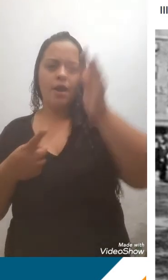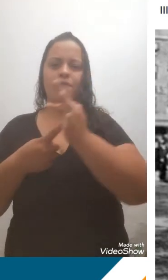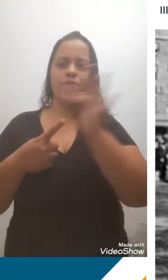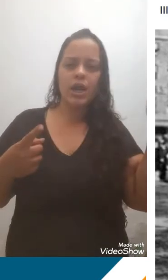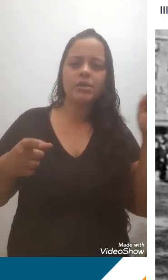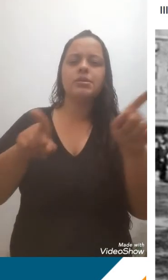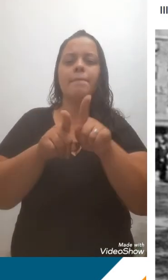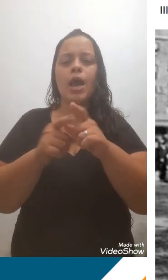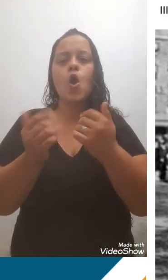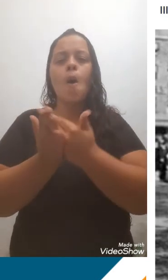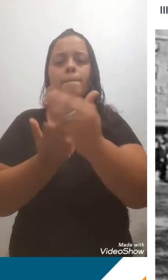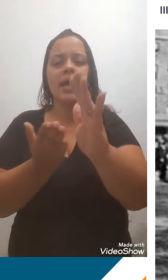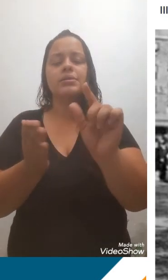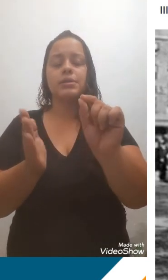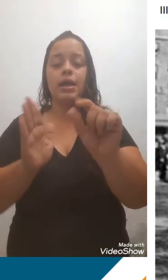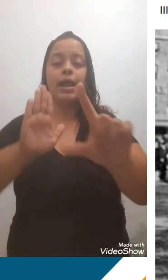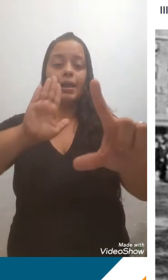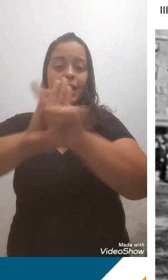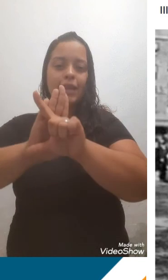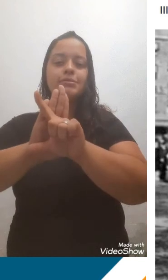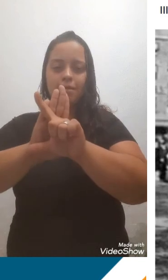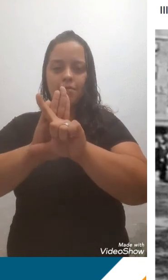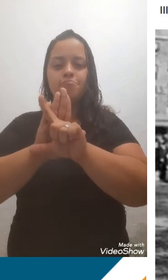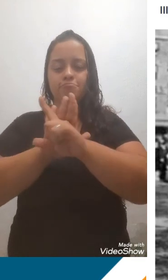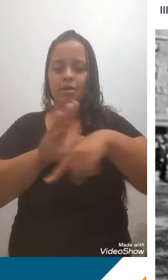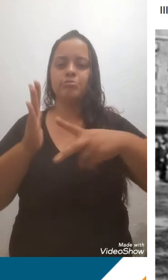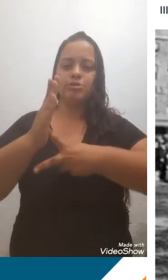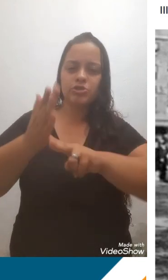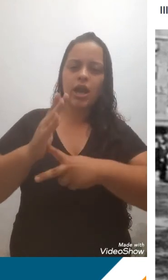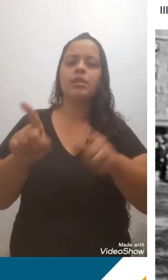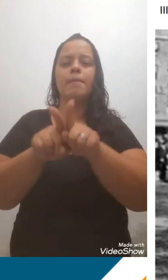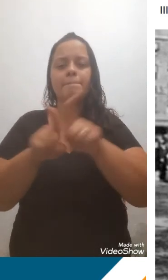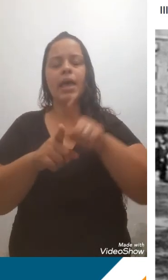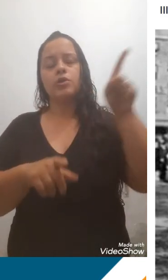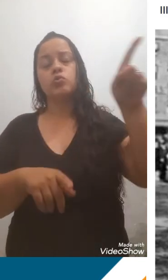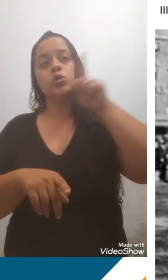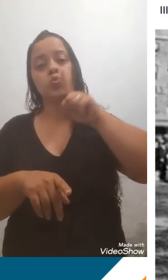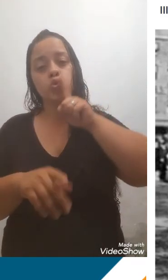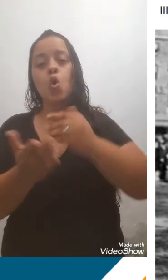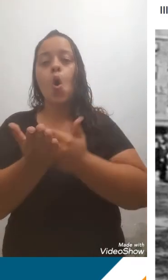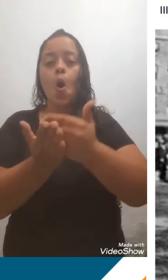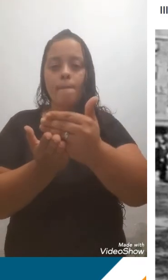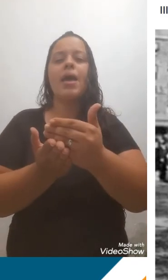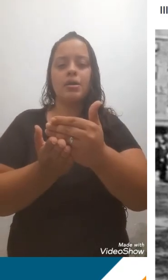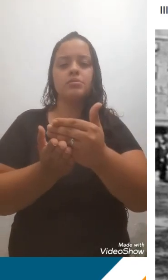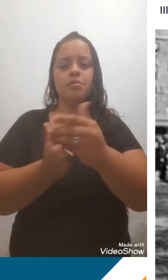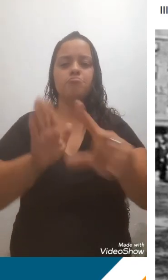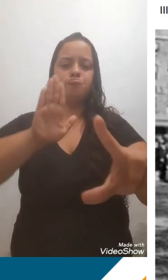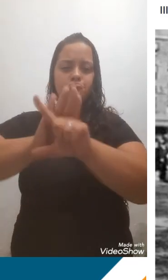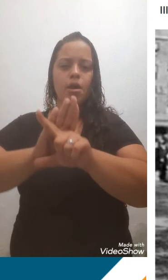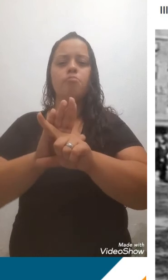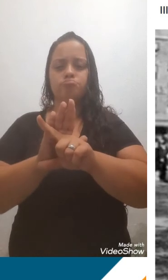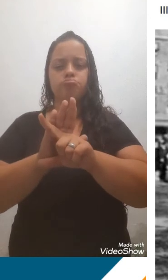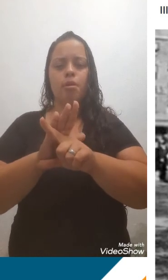a legalizar também os seus primeiros sindicatos, ainda no século XIX, e até mesmo os Estados Unidos, aqui na América, começam também a legalizar